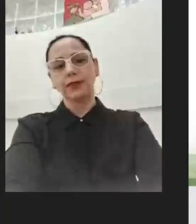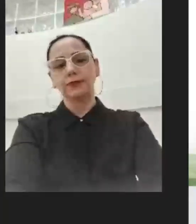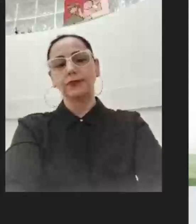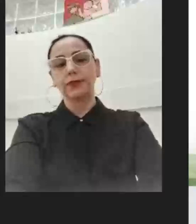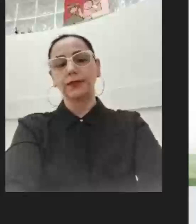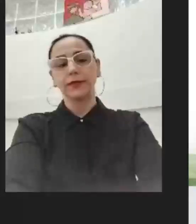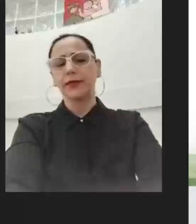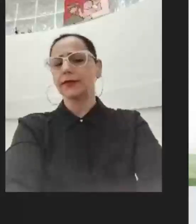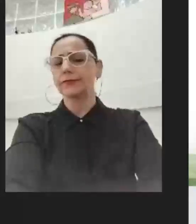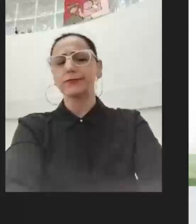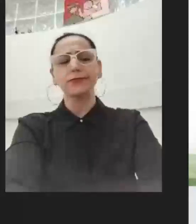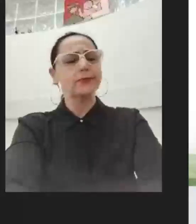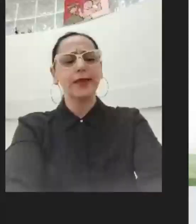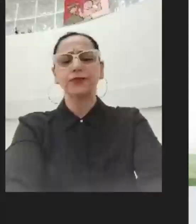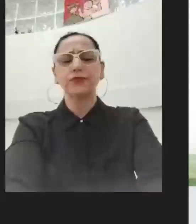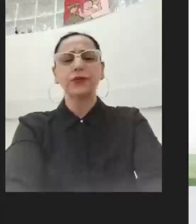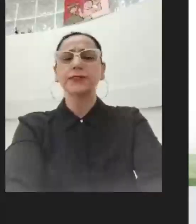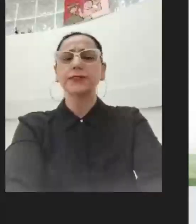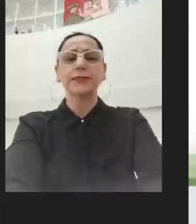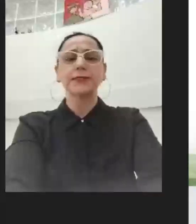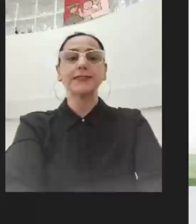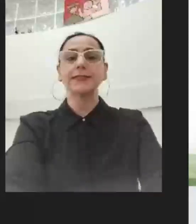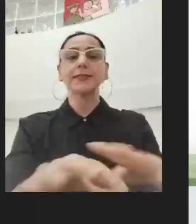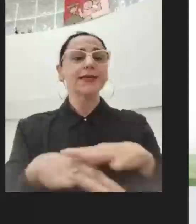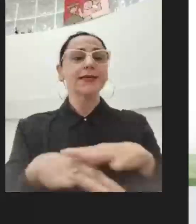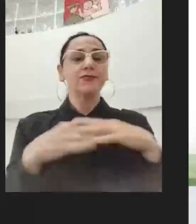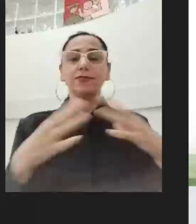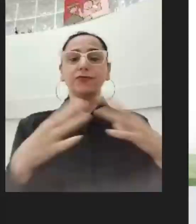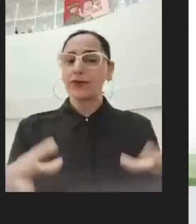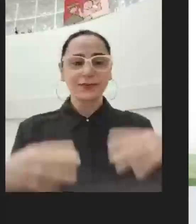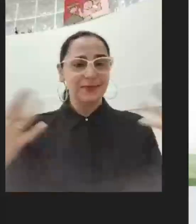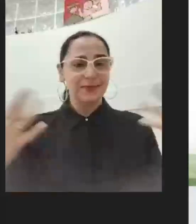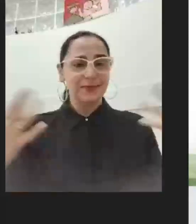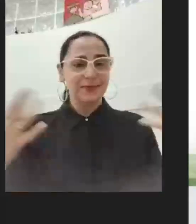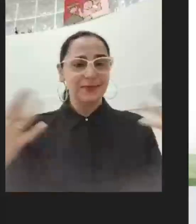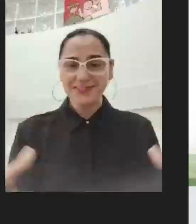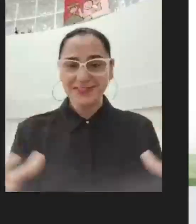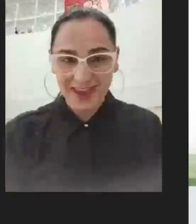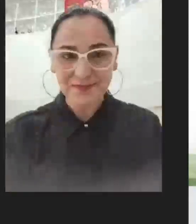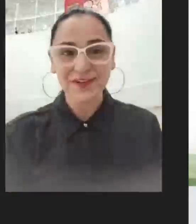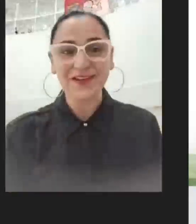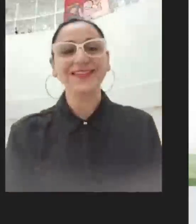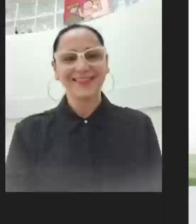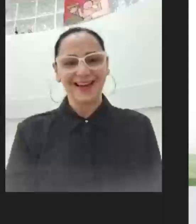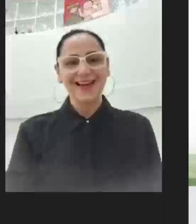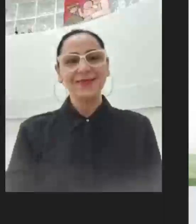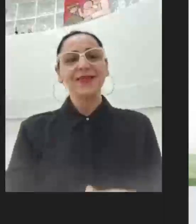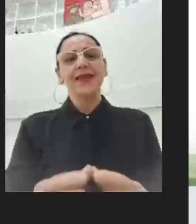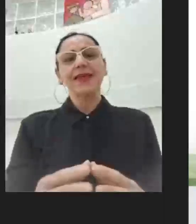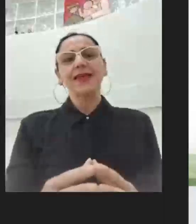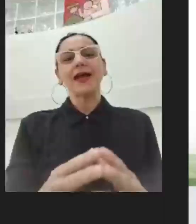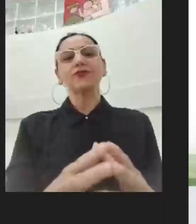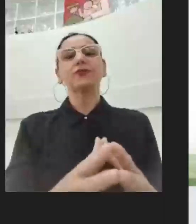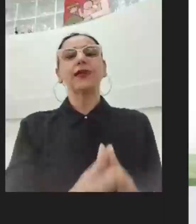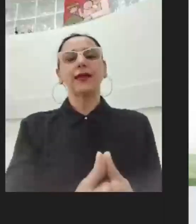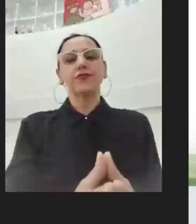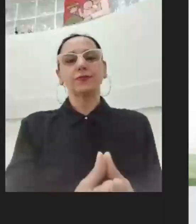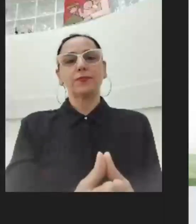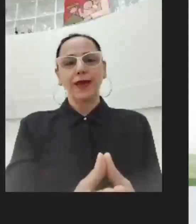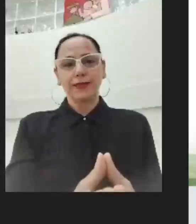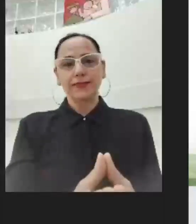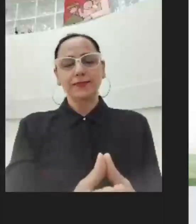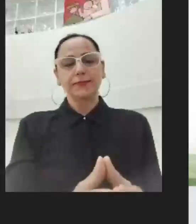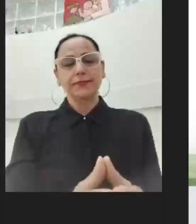para o marido, né? Então, foi questões de divórcio, separação na época, tá? E